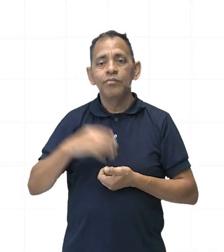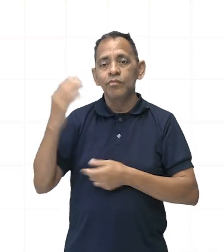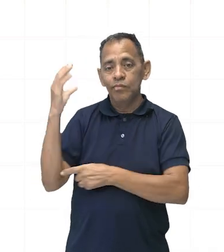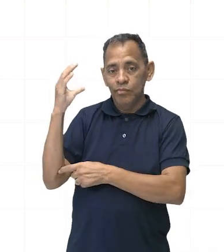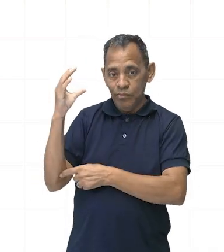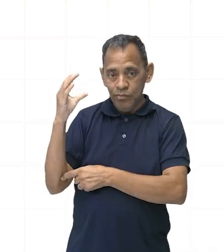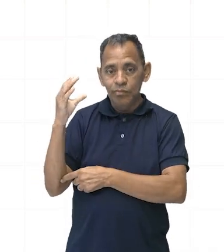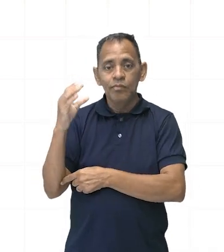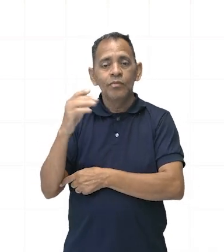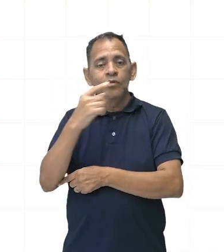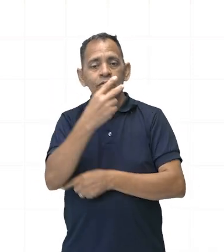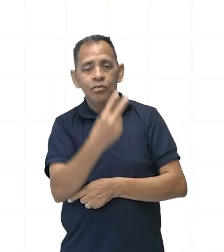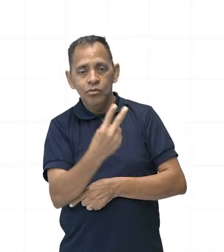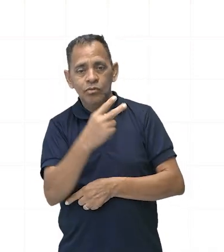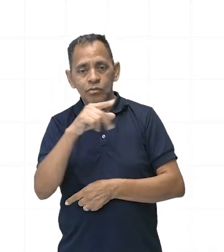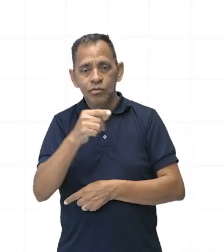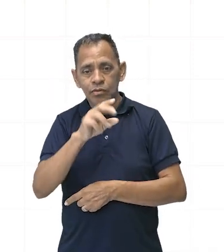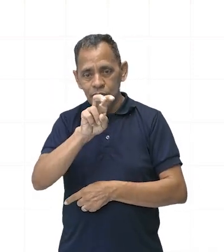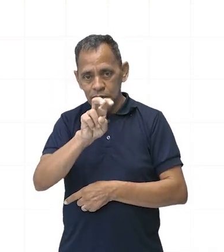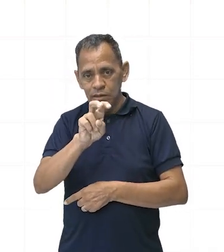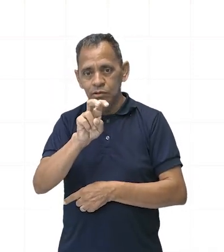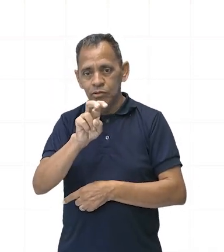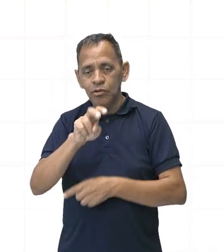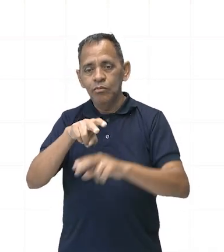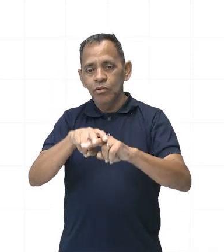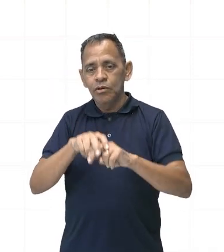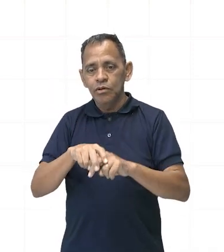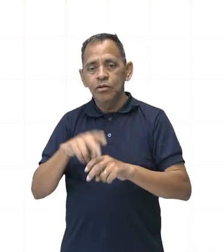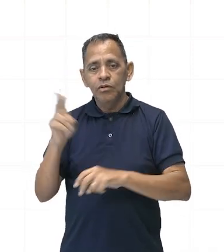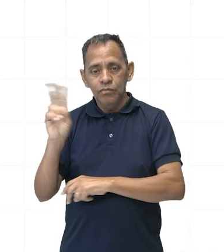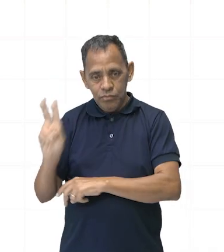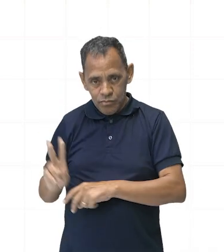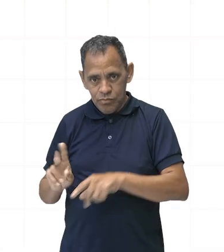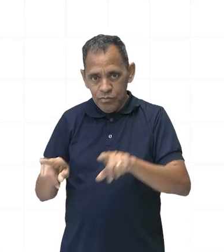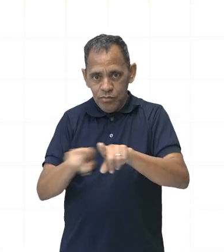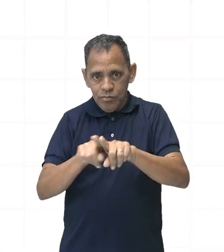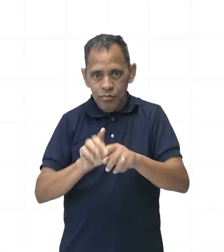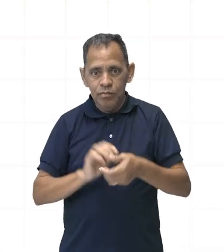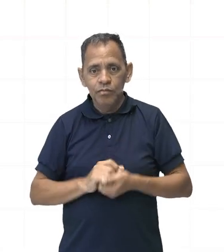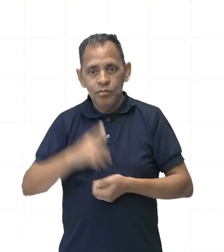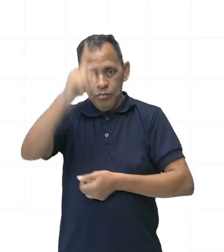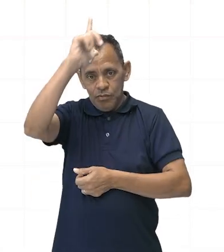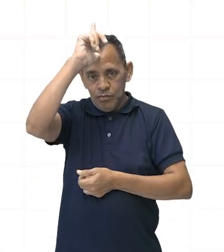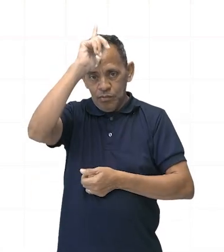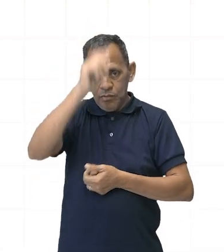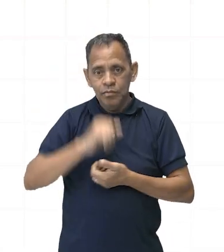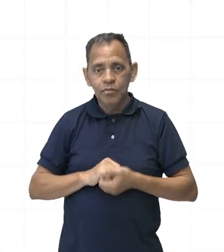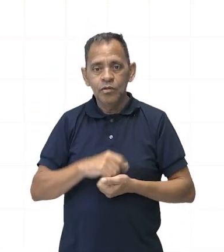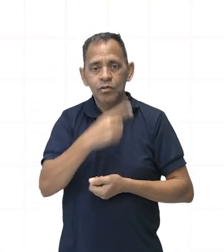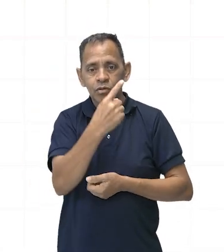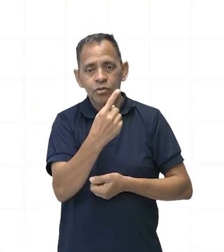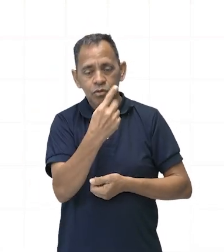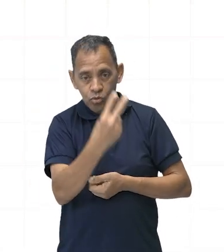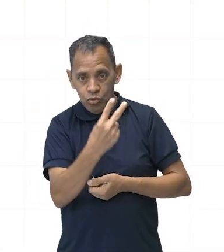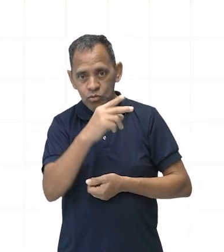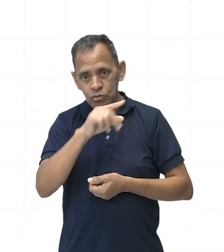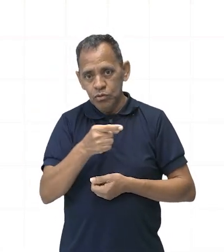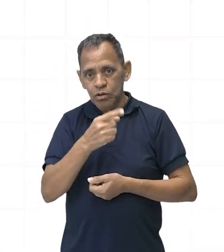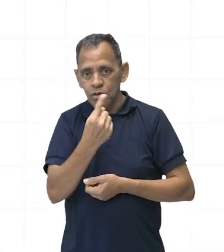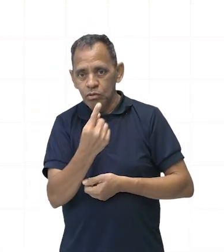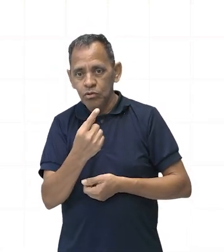com 2,5 milhões por conta ali da Venezuela, a Alemanha, né, que vai receber em torno de 2,1 milhões